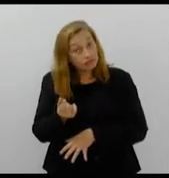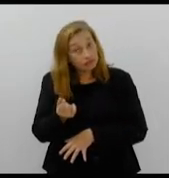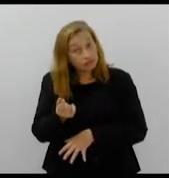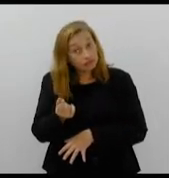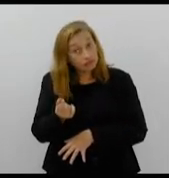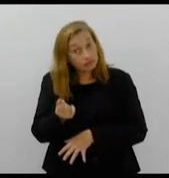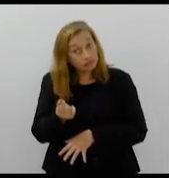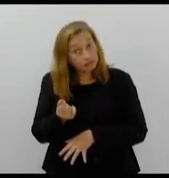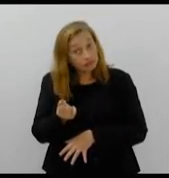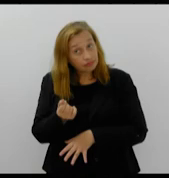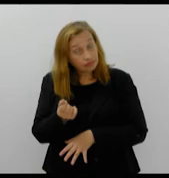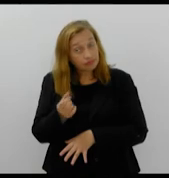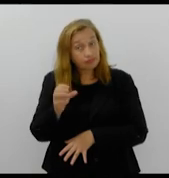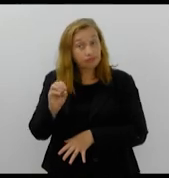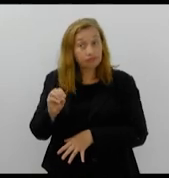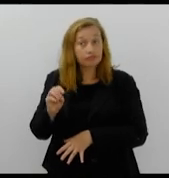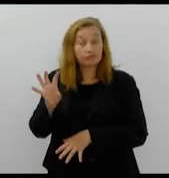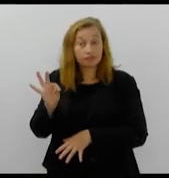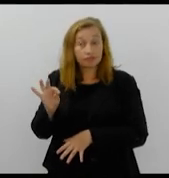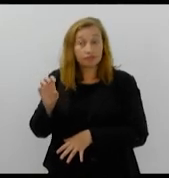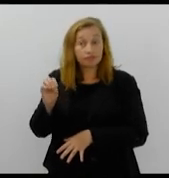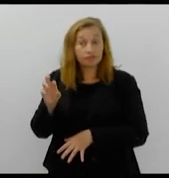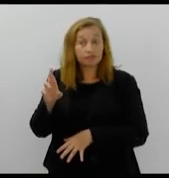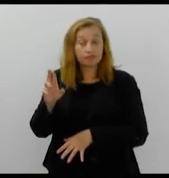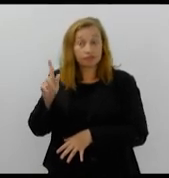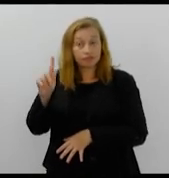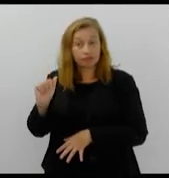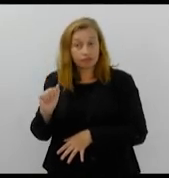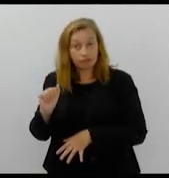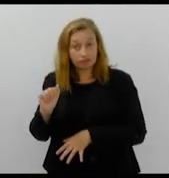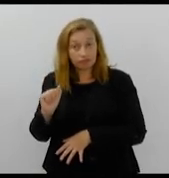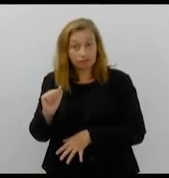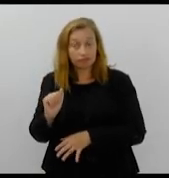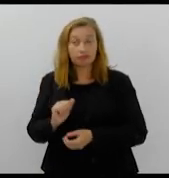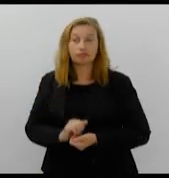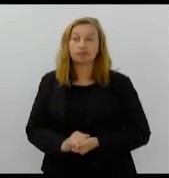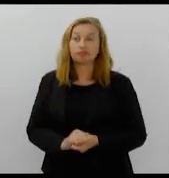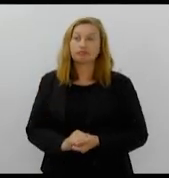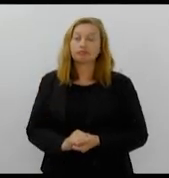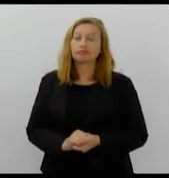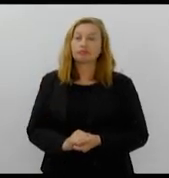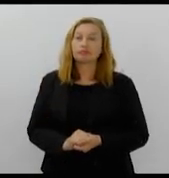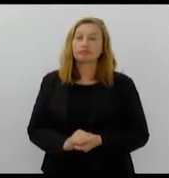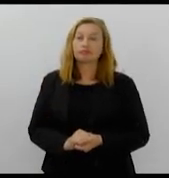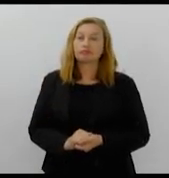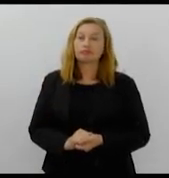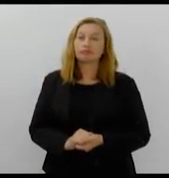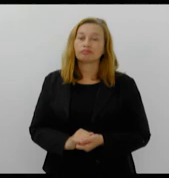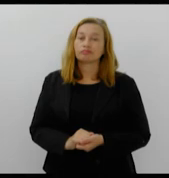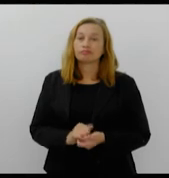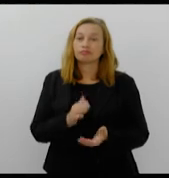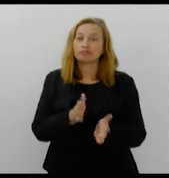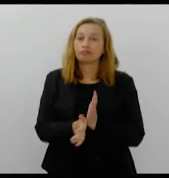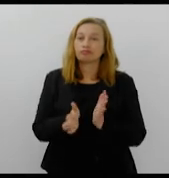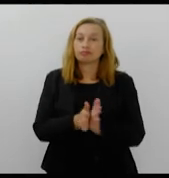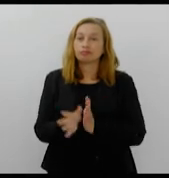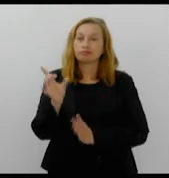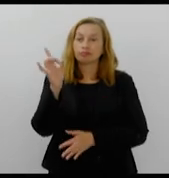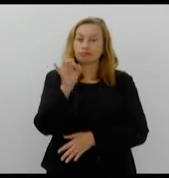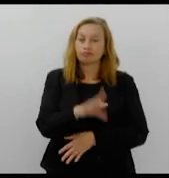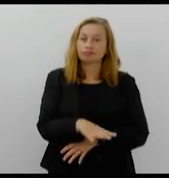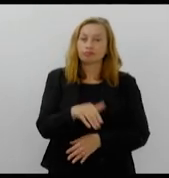da outorga foi incendiado nas últimas eleições